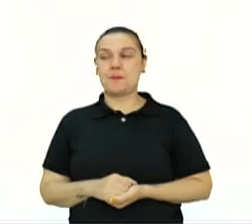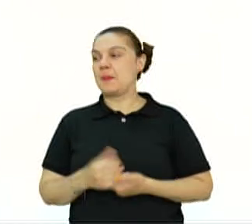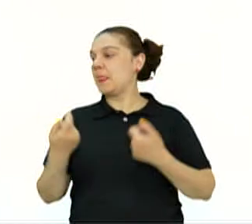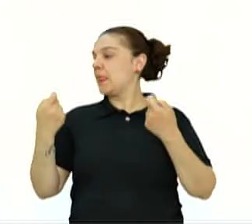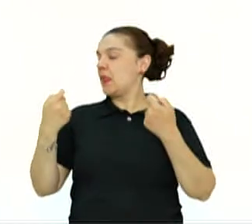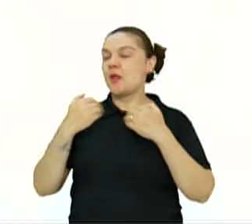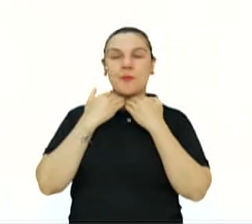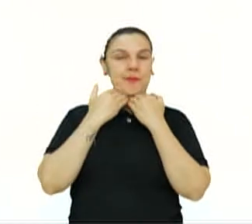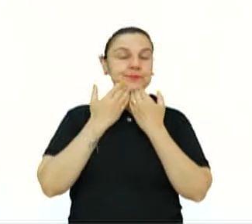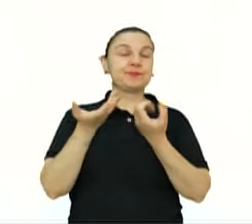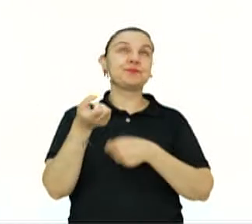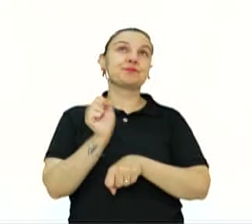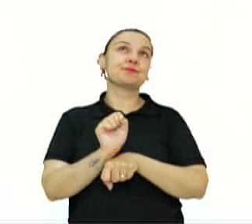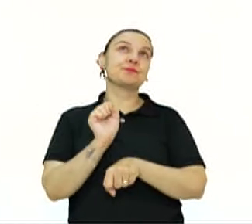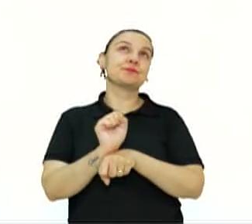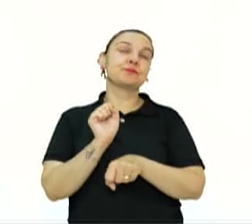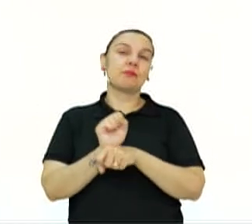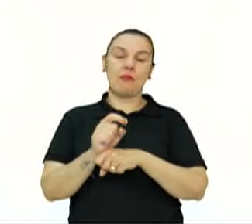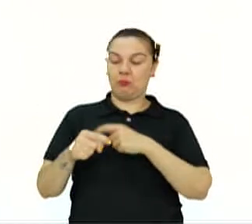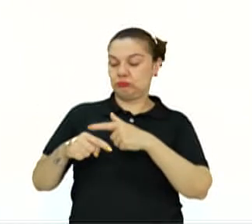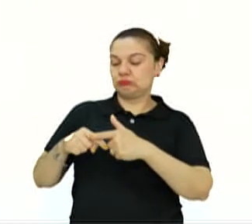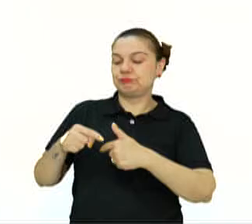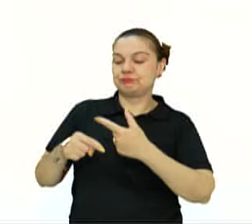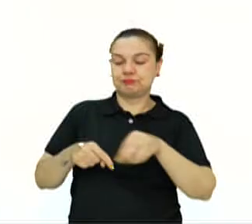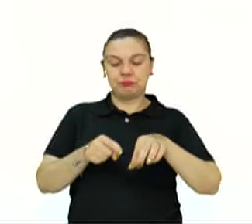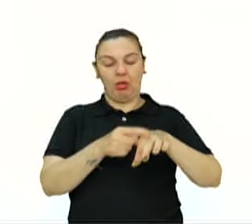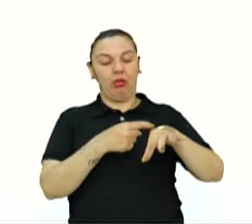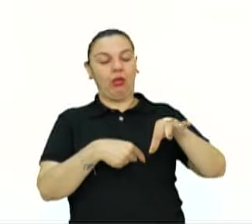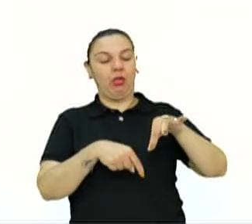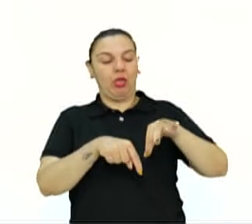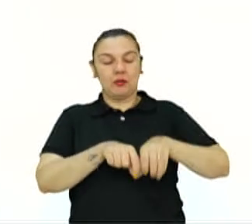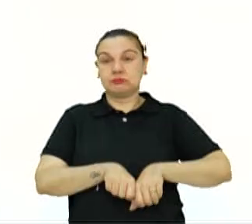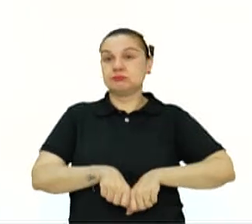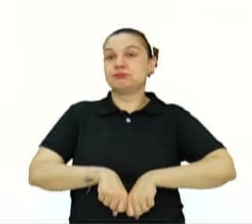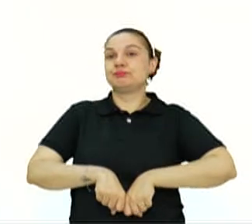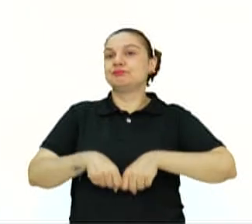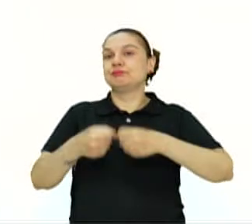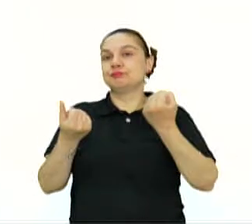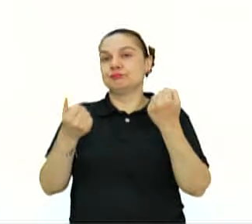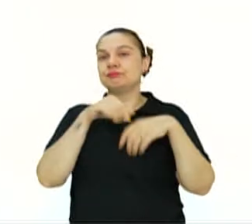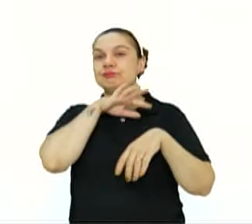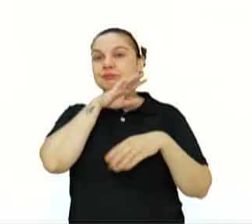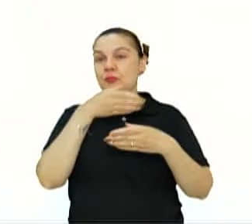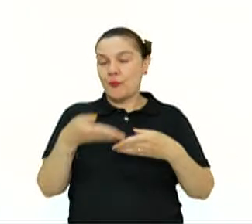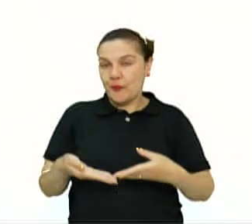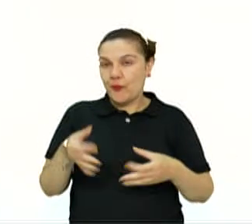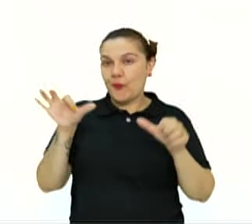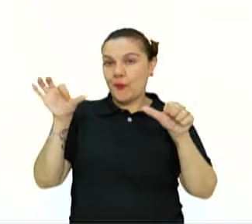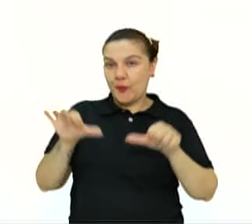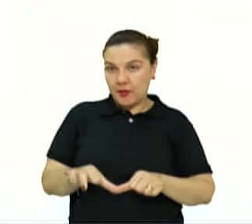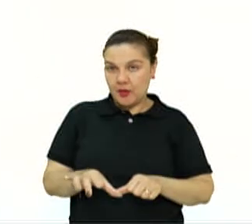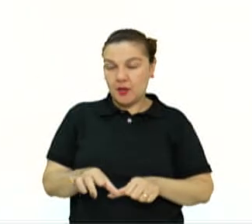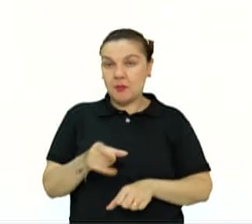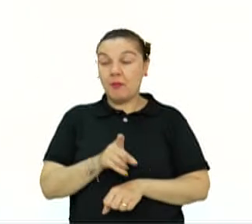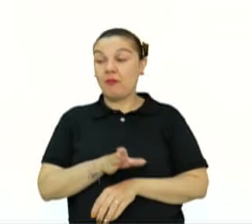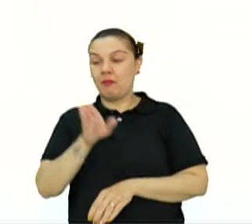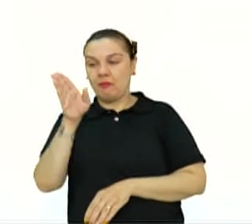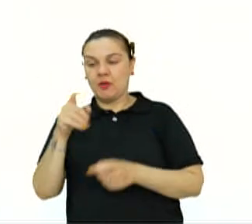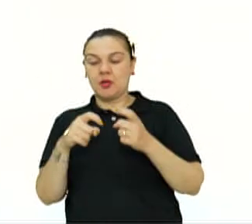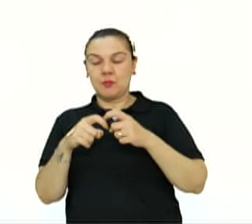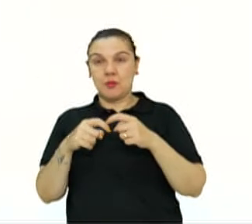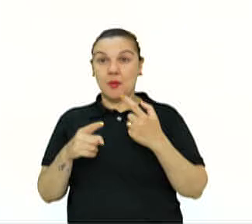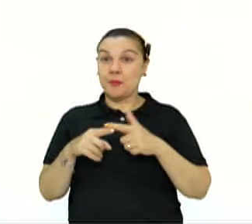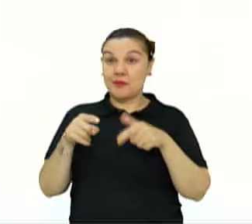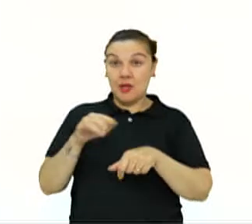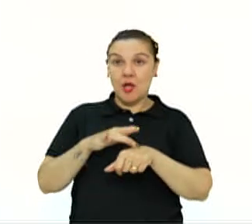adianta esperar, né, o órgão estar feio, bem pior, para daí ir no médico. Porque aí o grau da doença já se